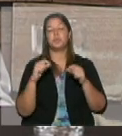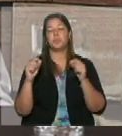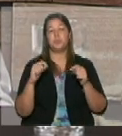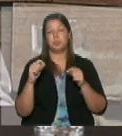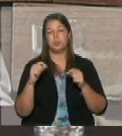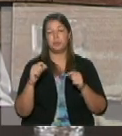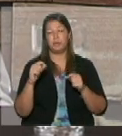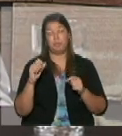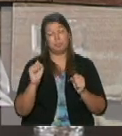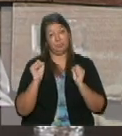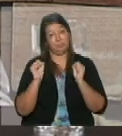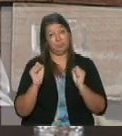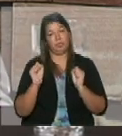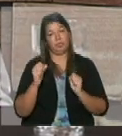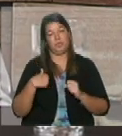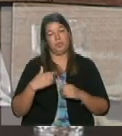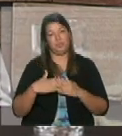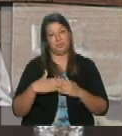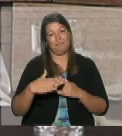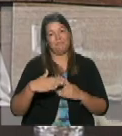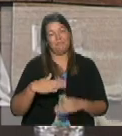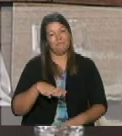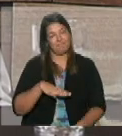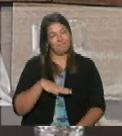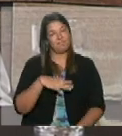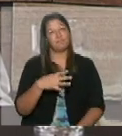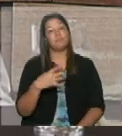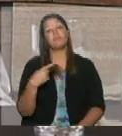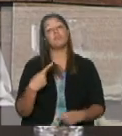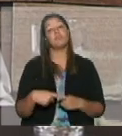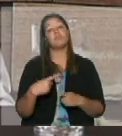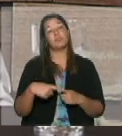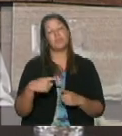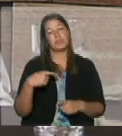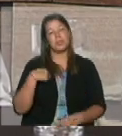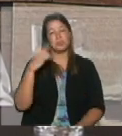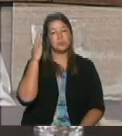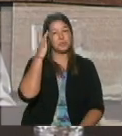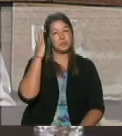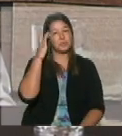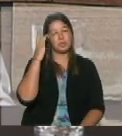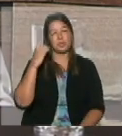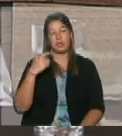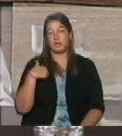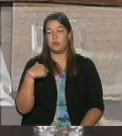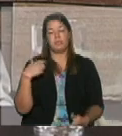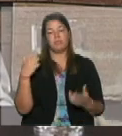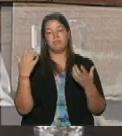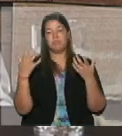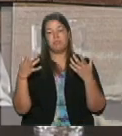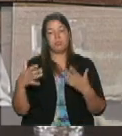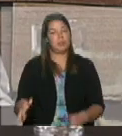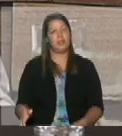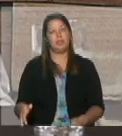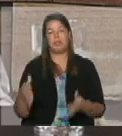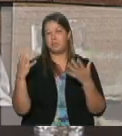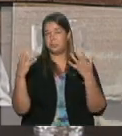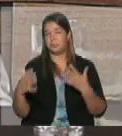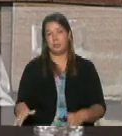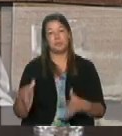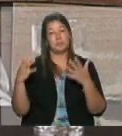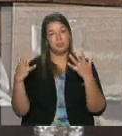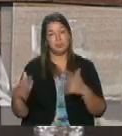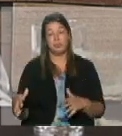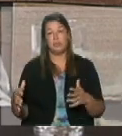A ousadia talvez tenha sido porque o único elemento de juízo que eu tinha era eu não quero mais isto e eu não quero